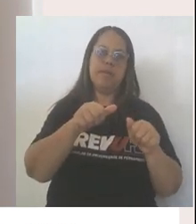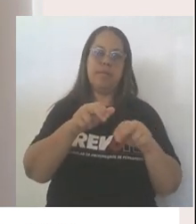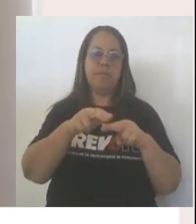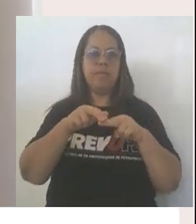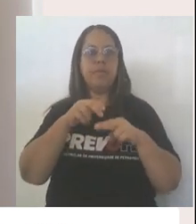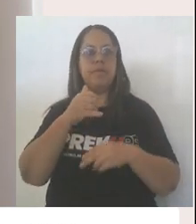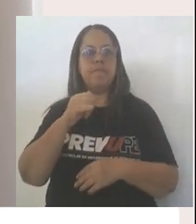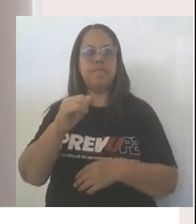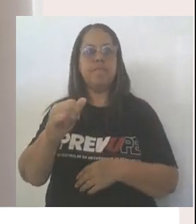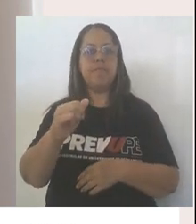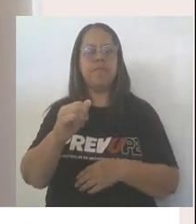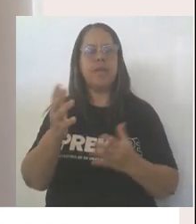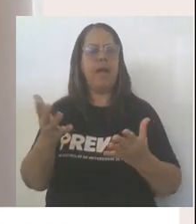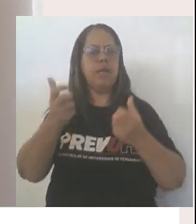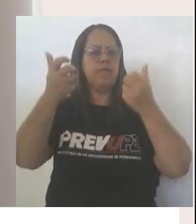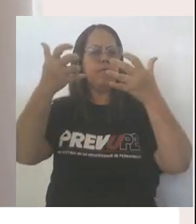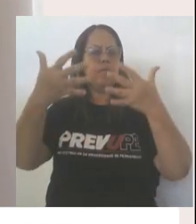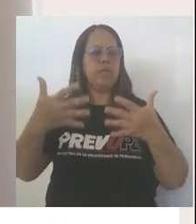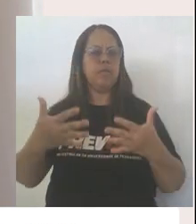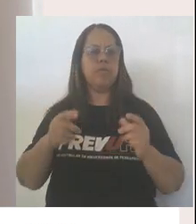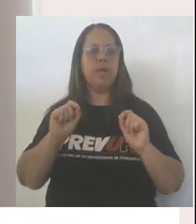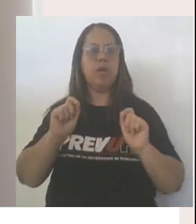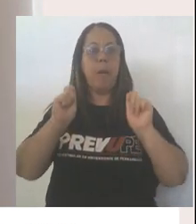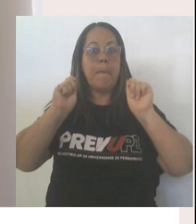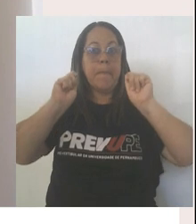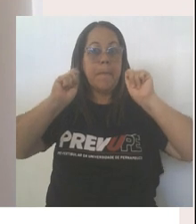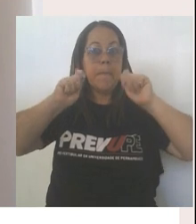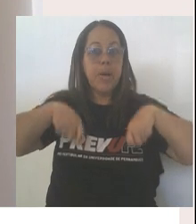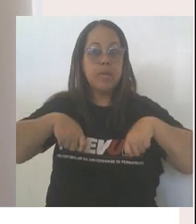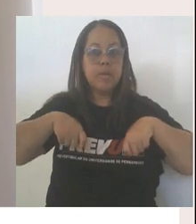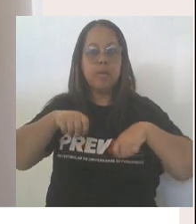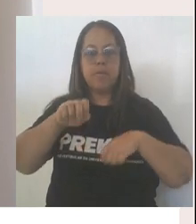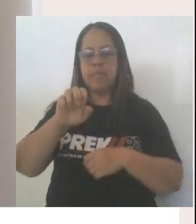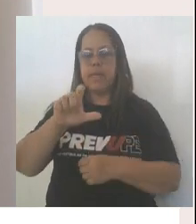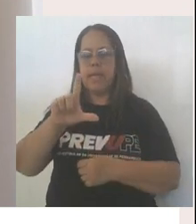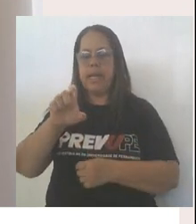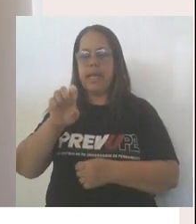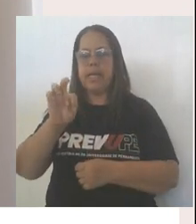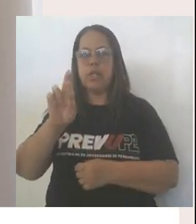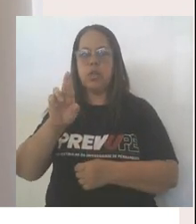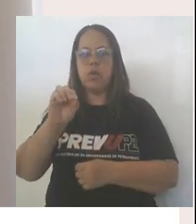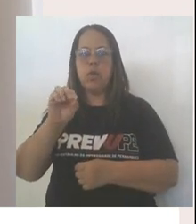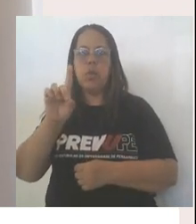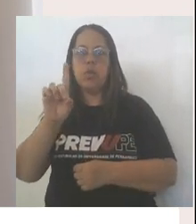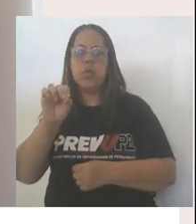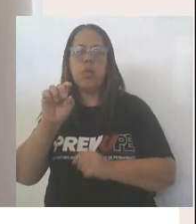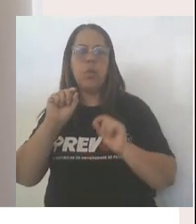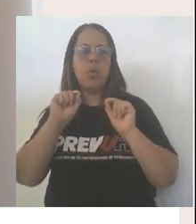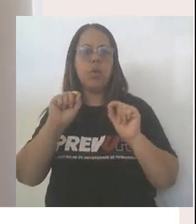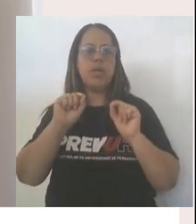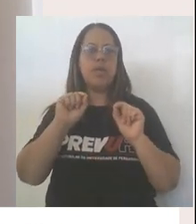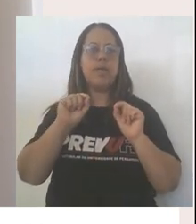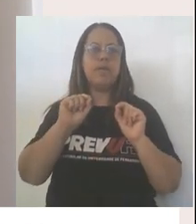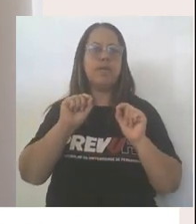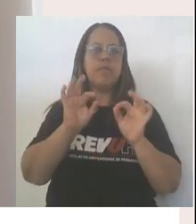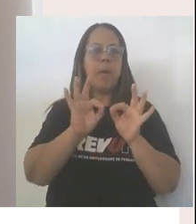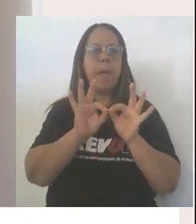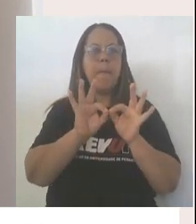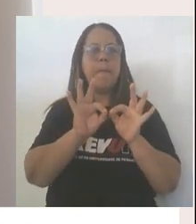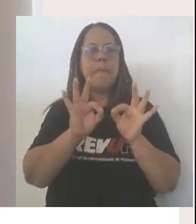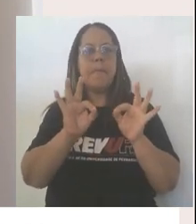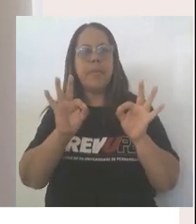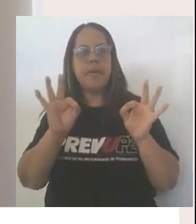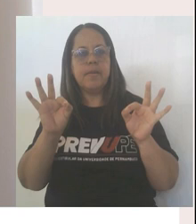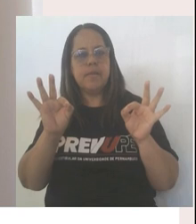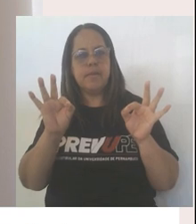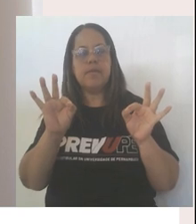elétrica. Agora vamos falar sobre potencial de um eletrodo. O potencial de um eletrodo é uma medida da tendência